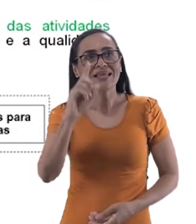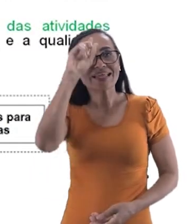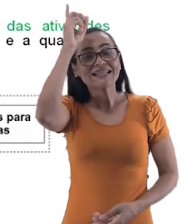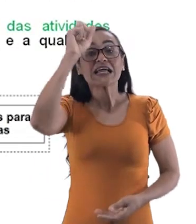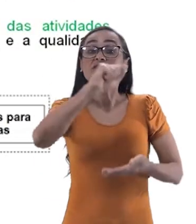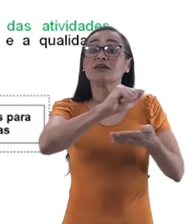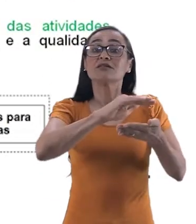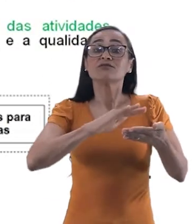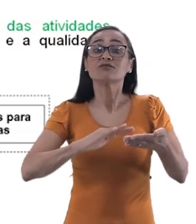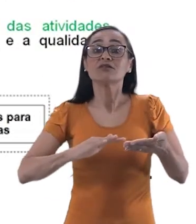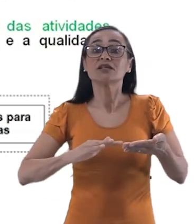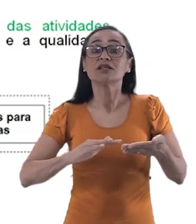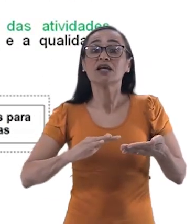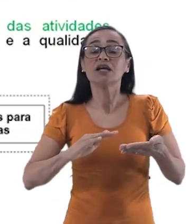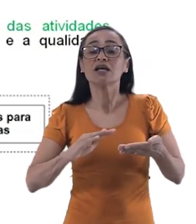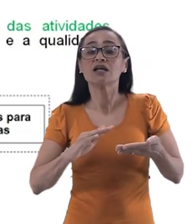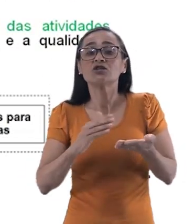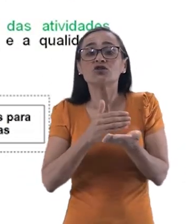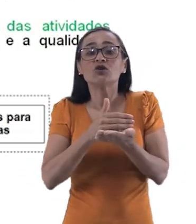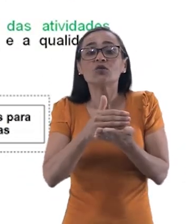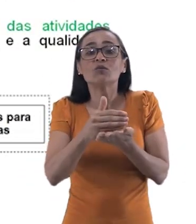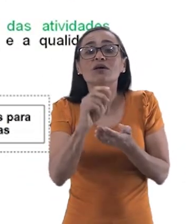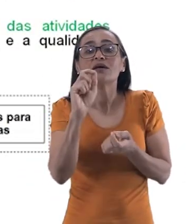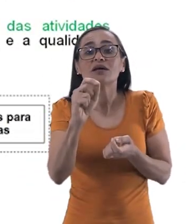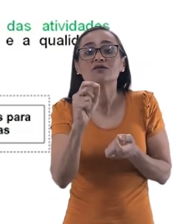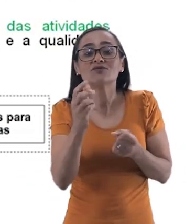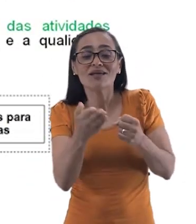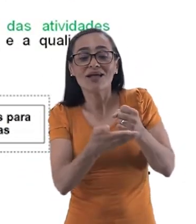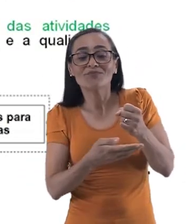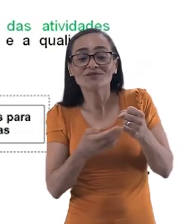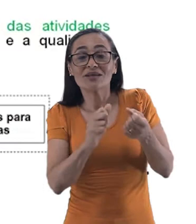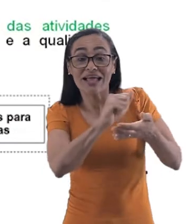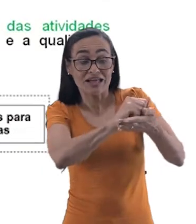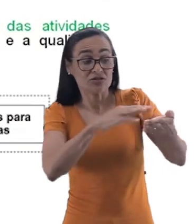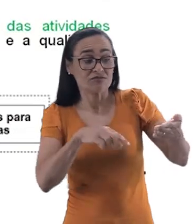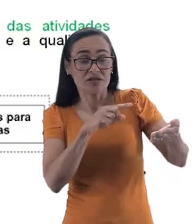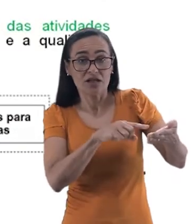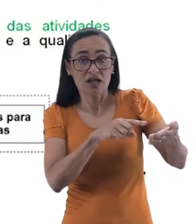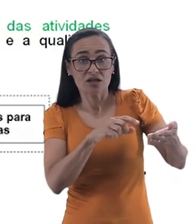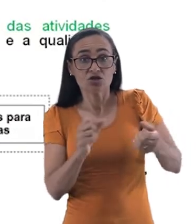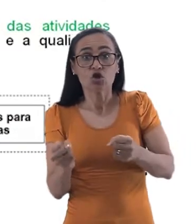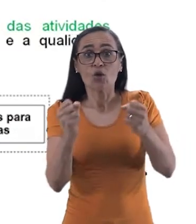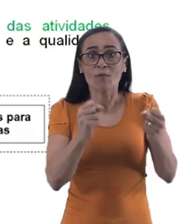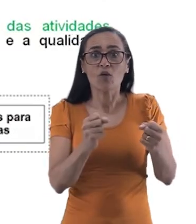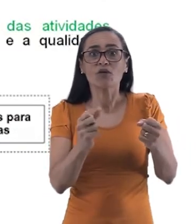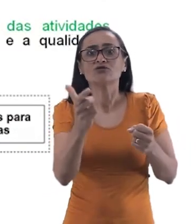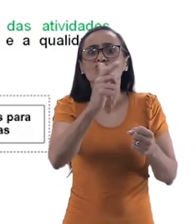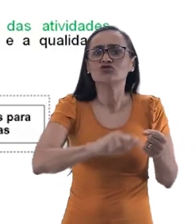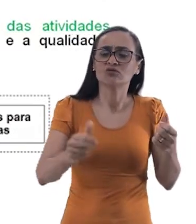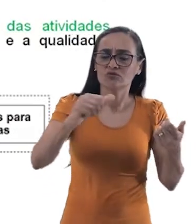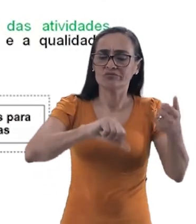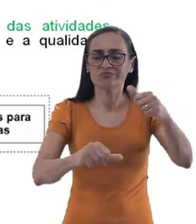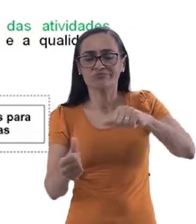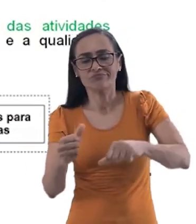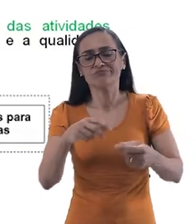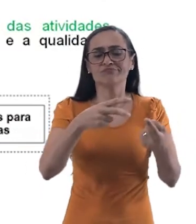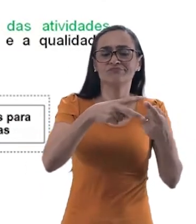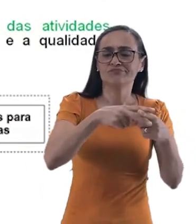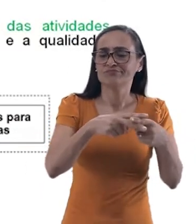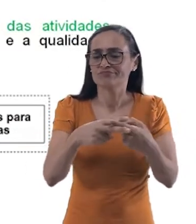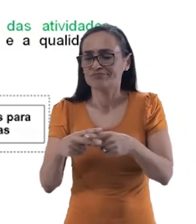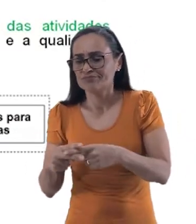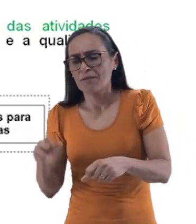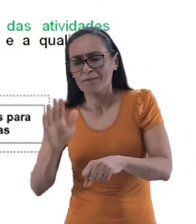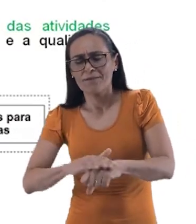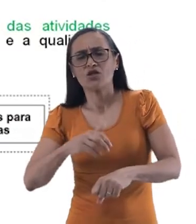E essa ideia de atividade, ela parte do pressuposto de que as atividades elas podem ser reavaliadas, ser